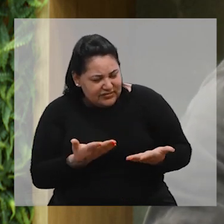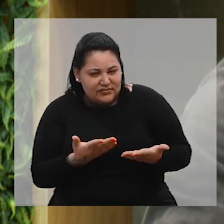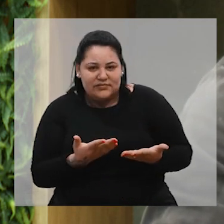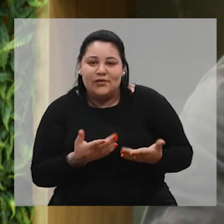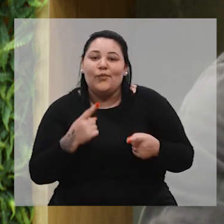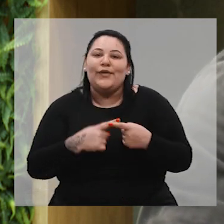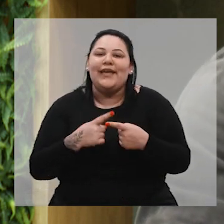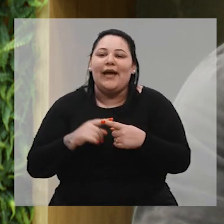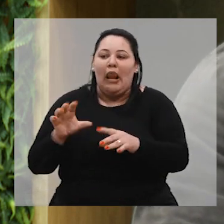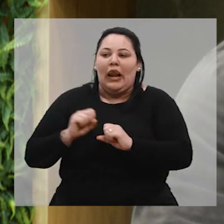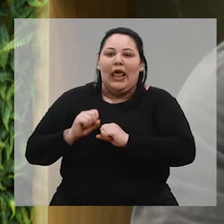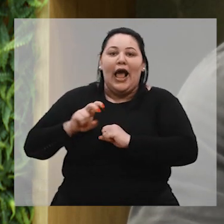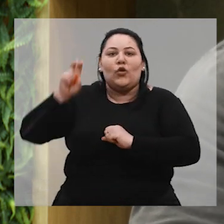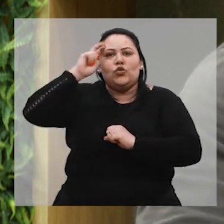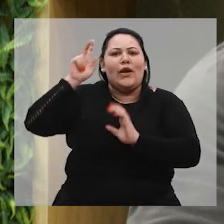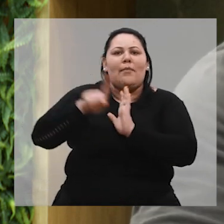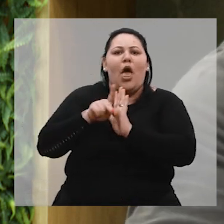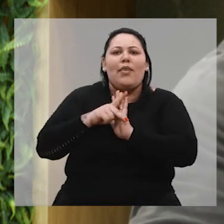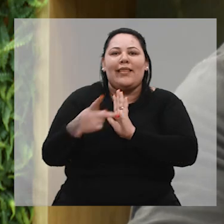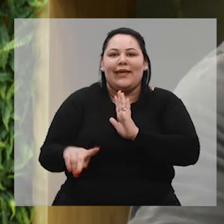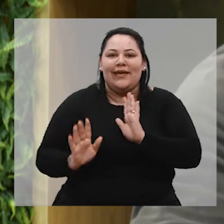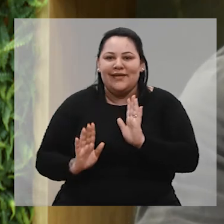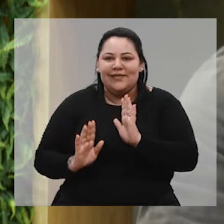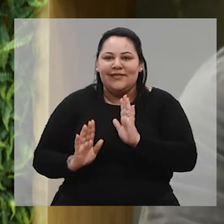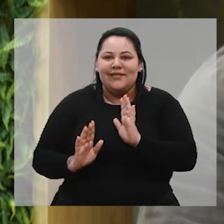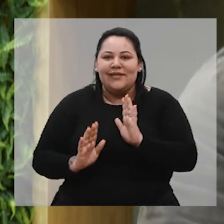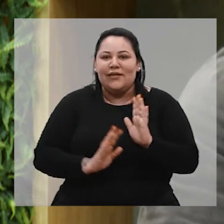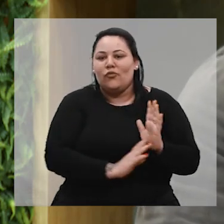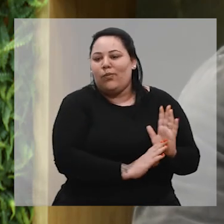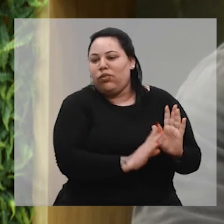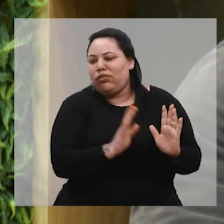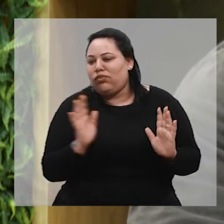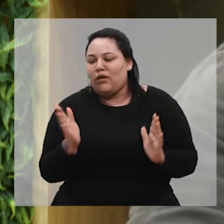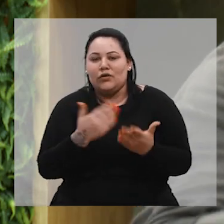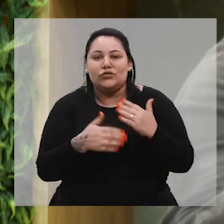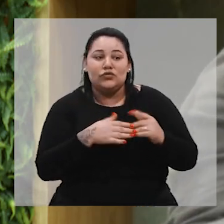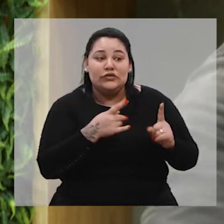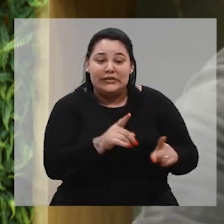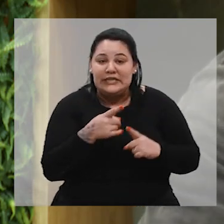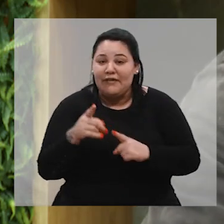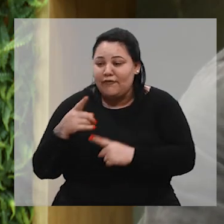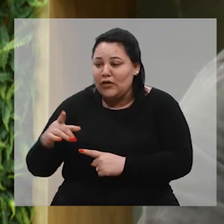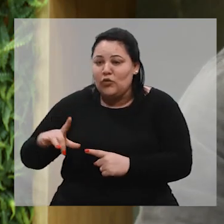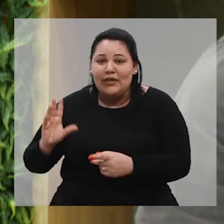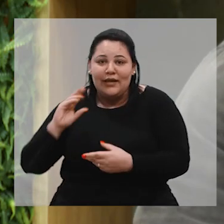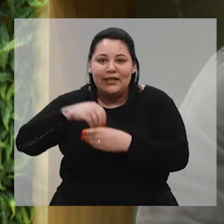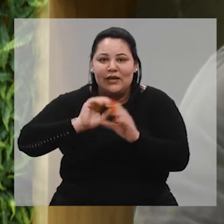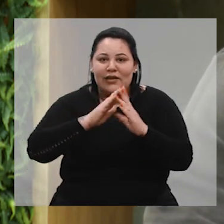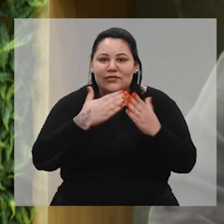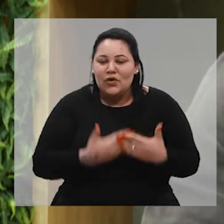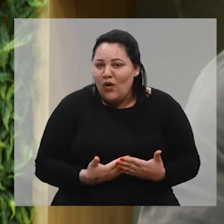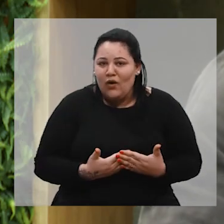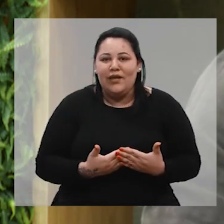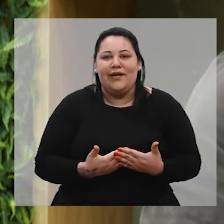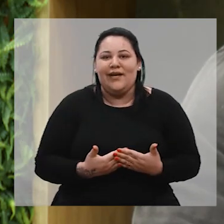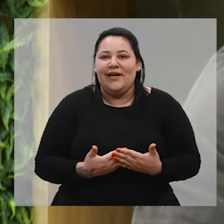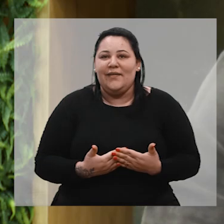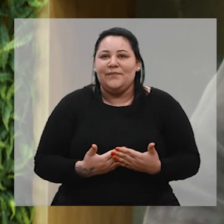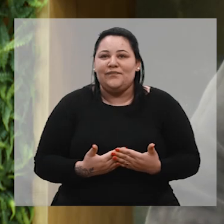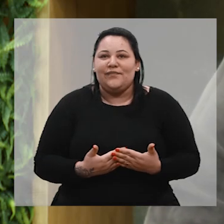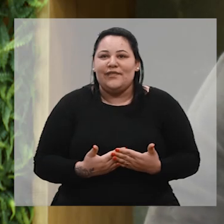ter um trabalho. Então isso vem muito cultural, né? E aí a gente passando por todos os desafios que são enormes, que